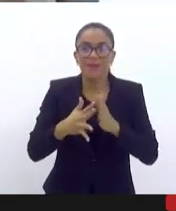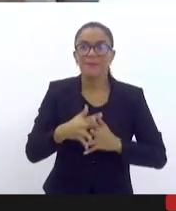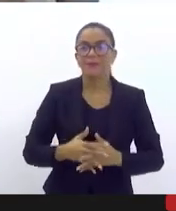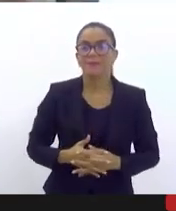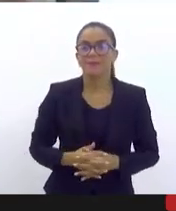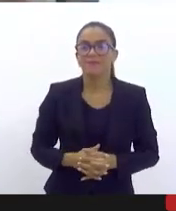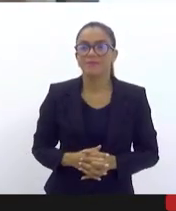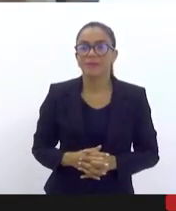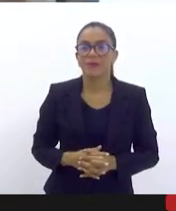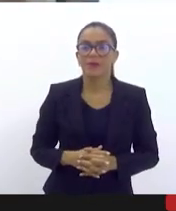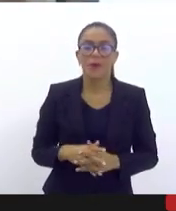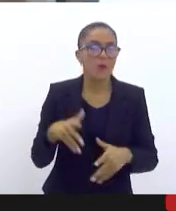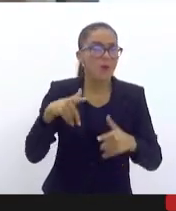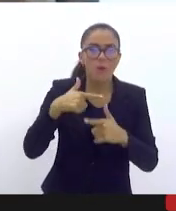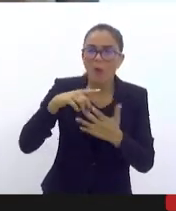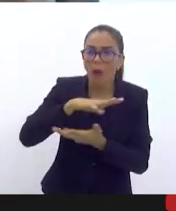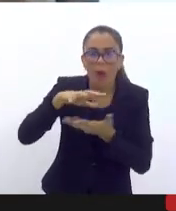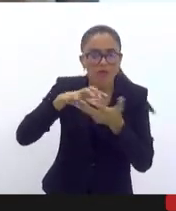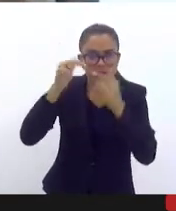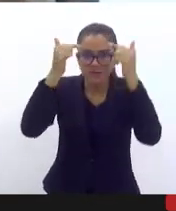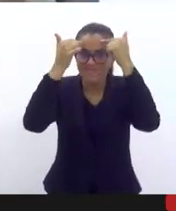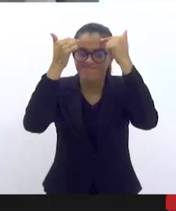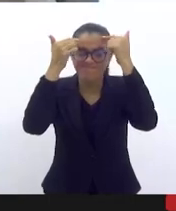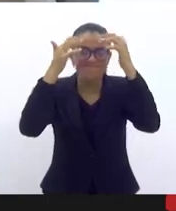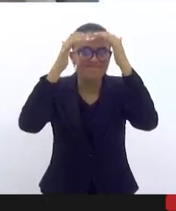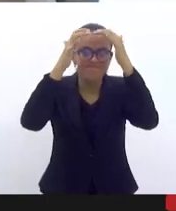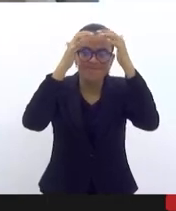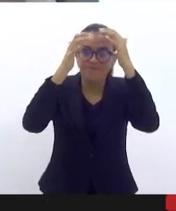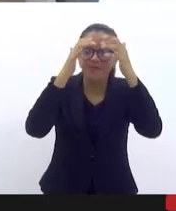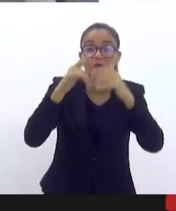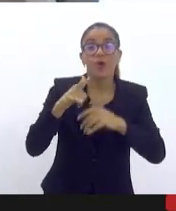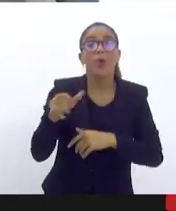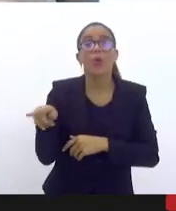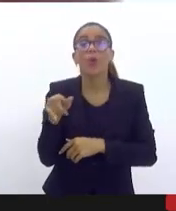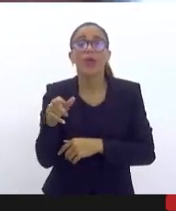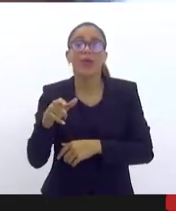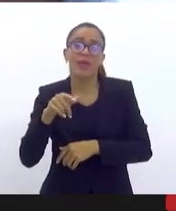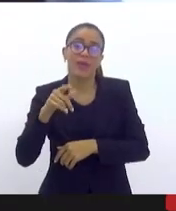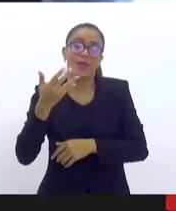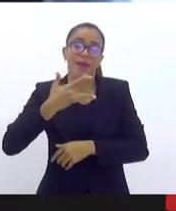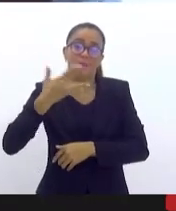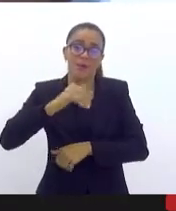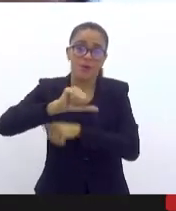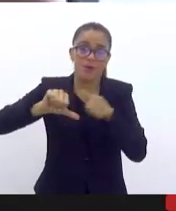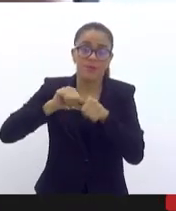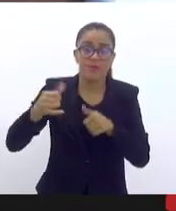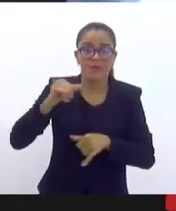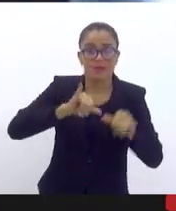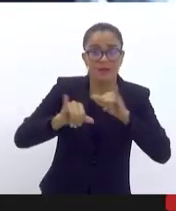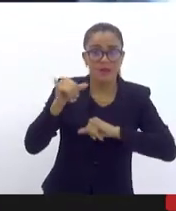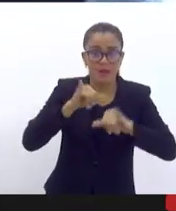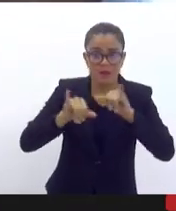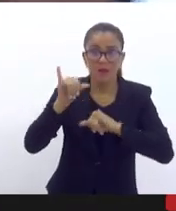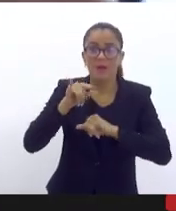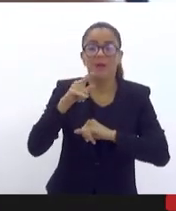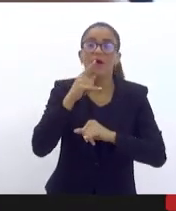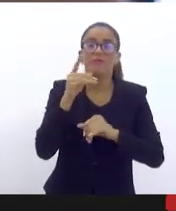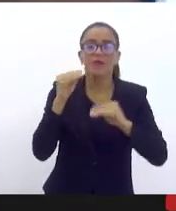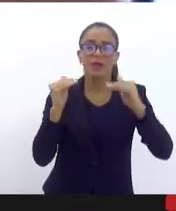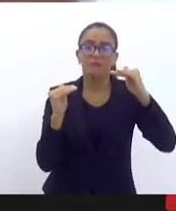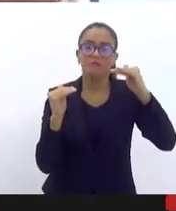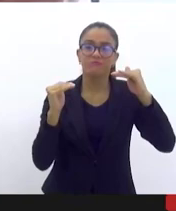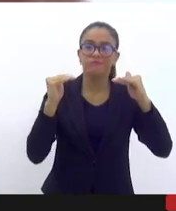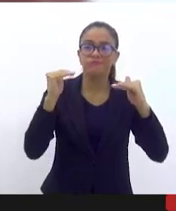é um caos independentemente da cor e que o sistema carambinoide faz o sistema cardiograma justamente o que mexe essa balança